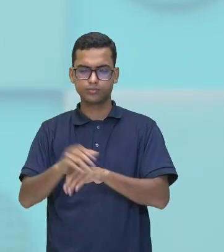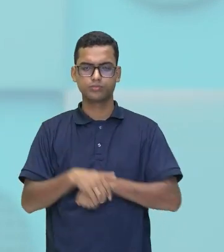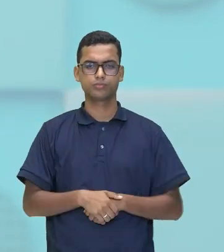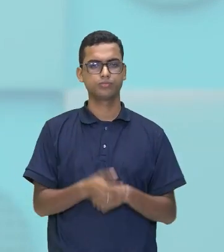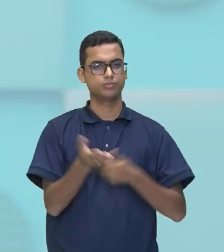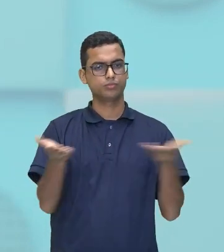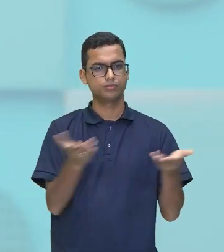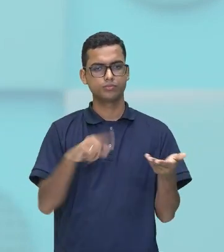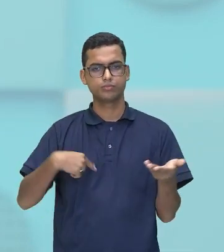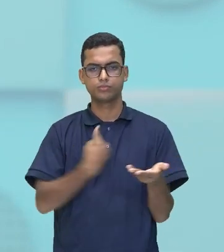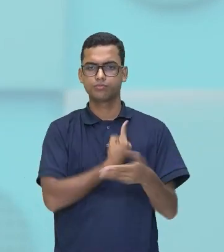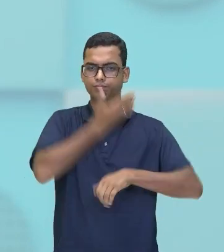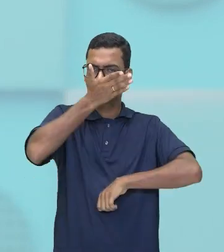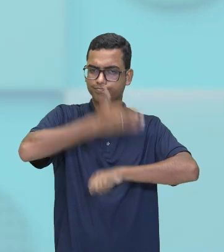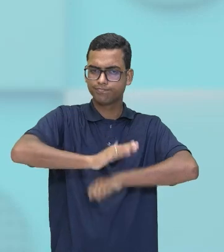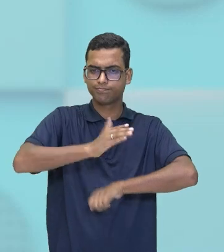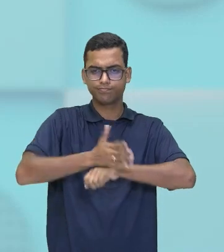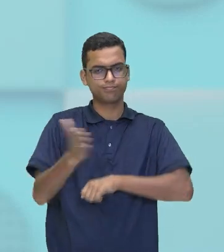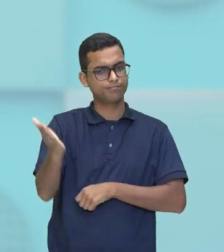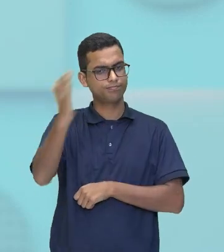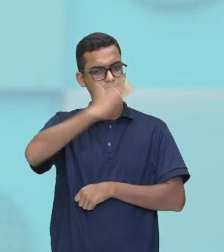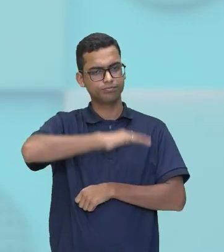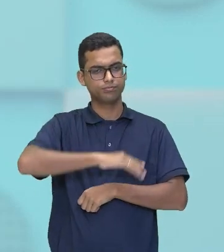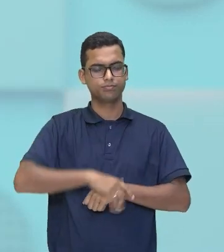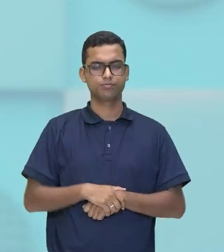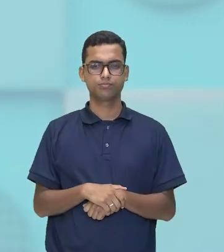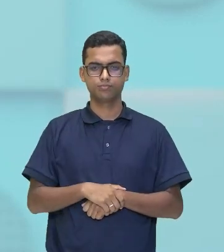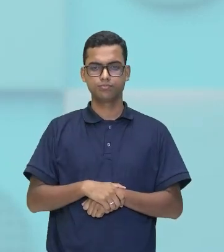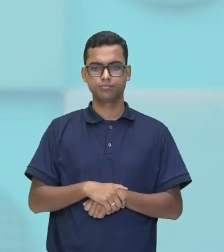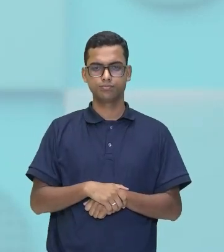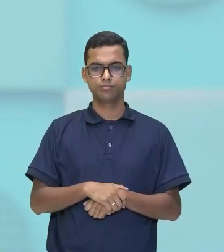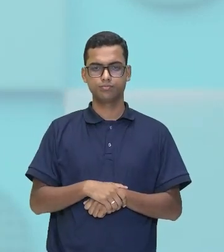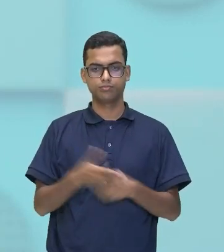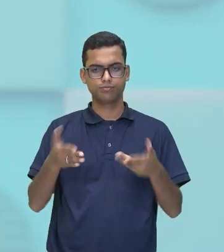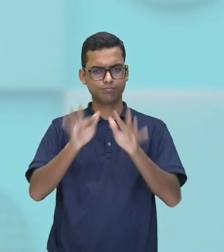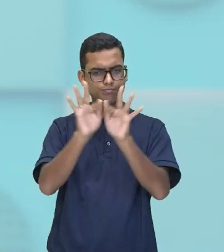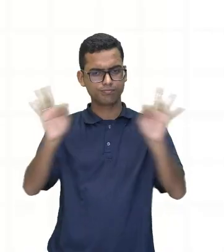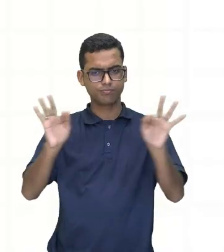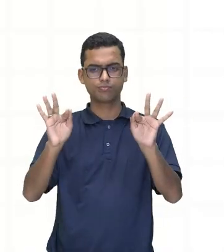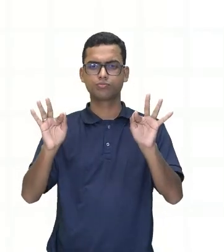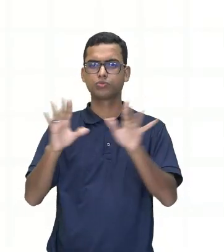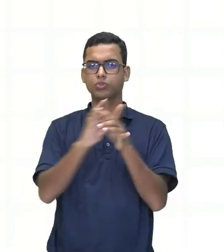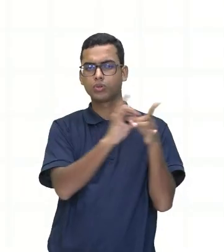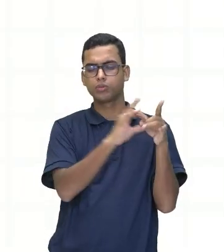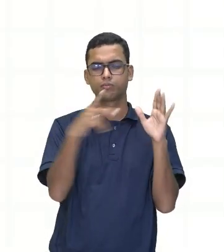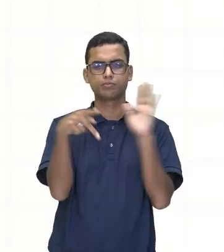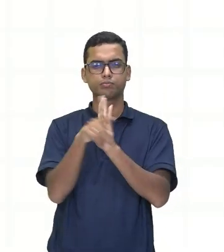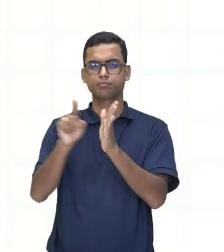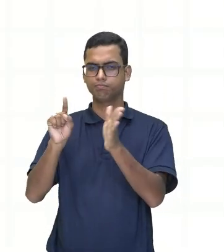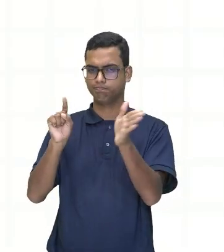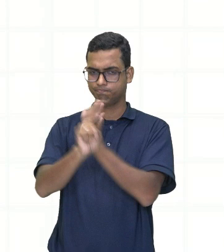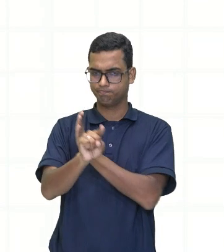vamos exercitar um pouco. Vamos transformar uma frase aqui junto comigo na forma interrogativa. Let's go!